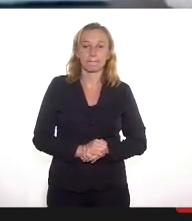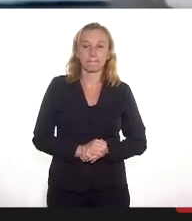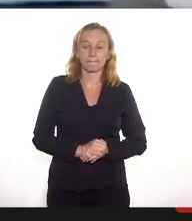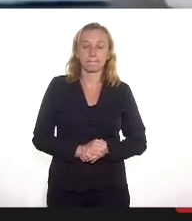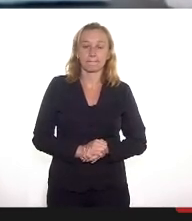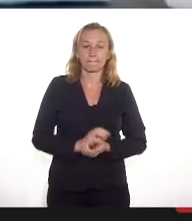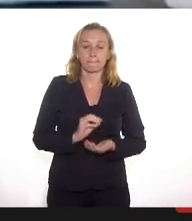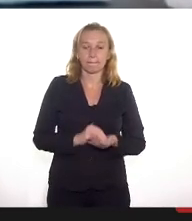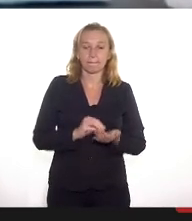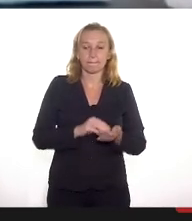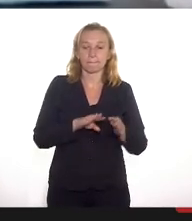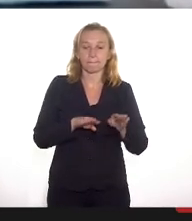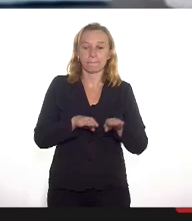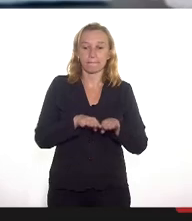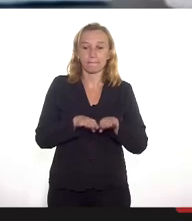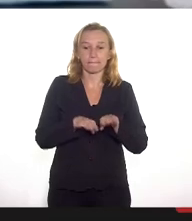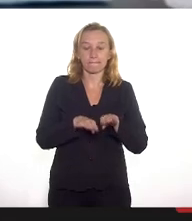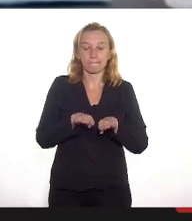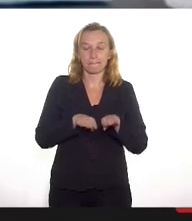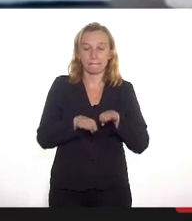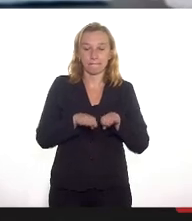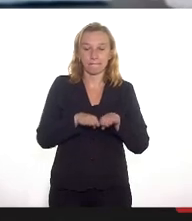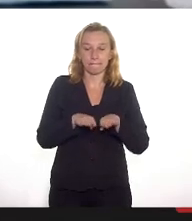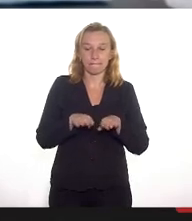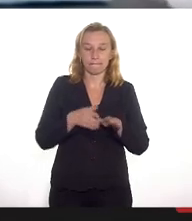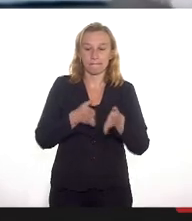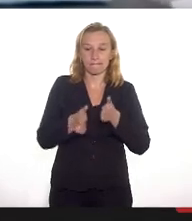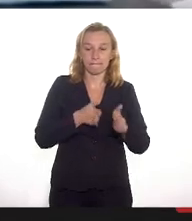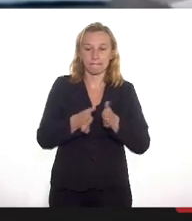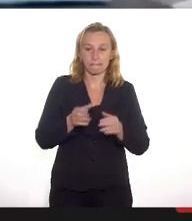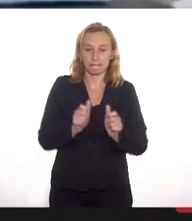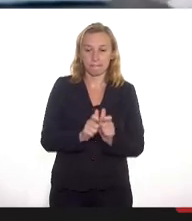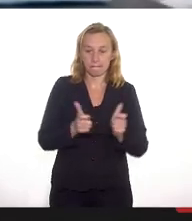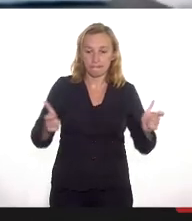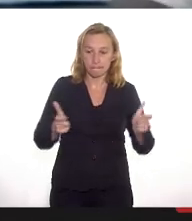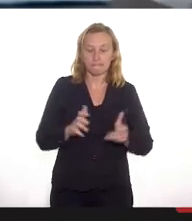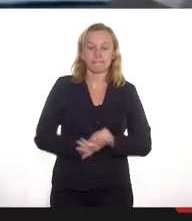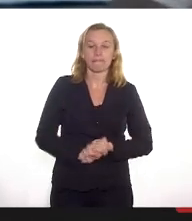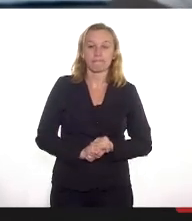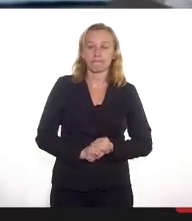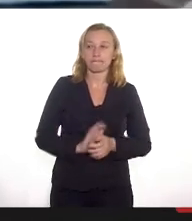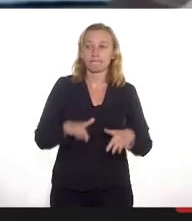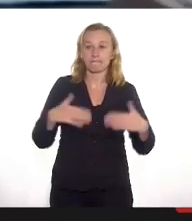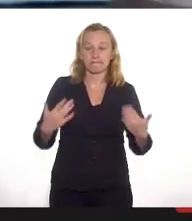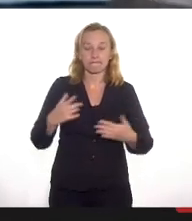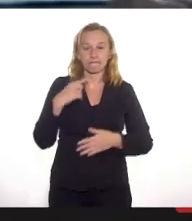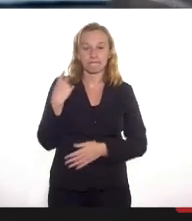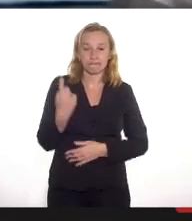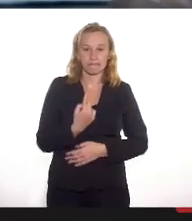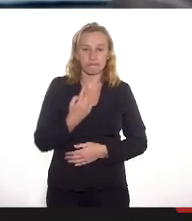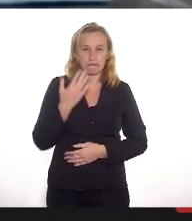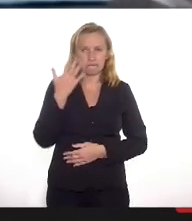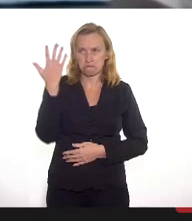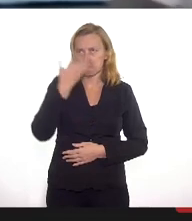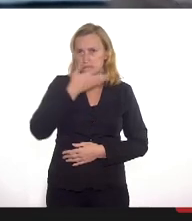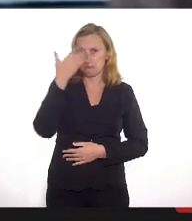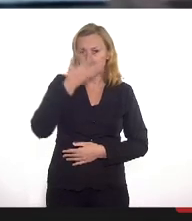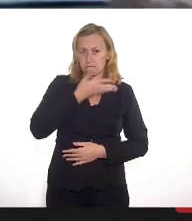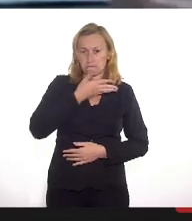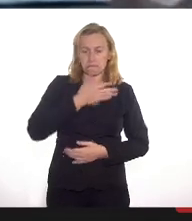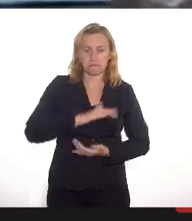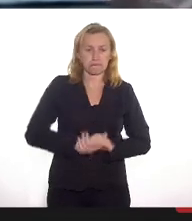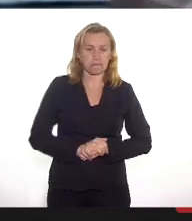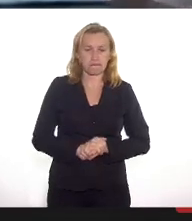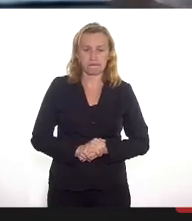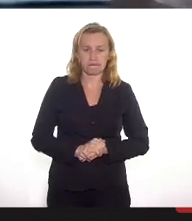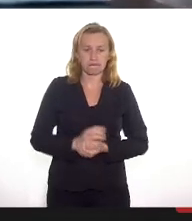desigualdade de acesso é muito grande e nós eu não vejo condições